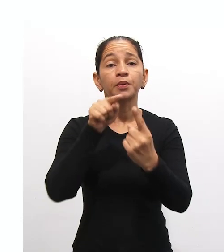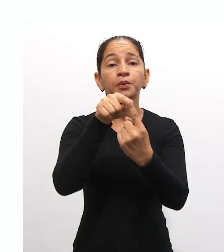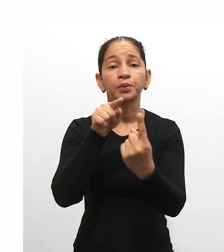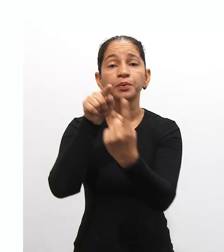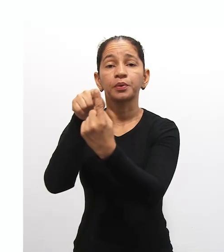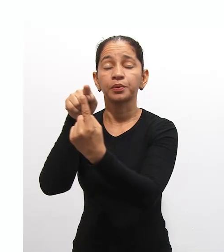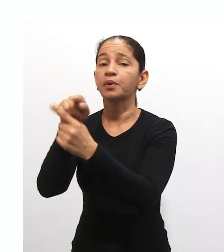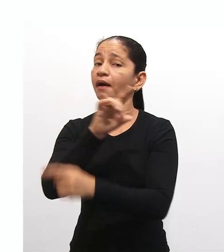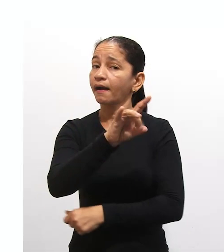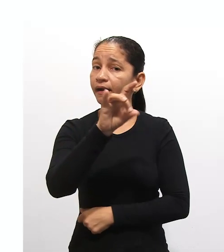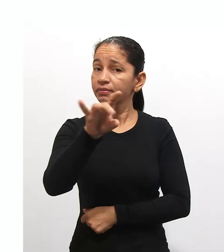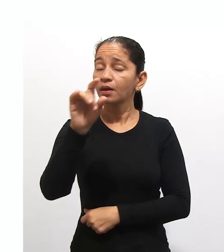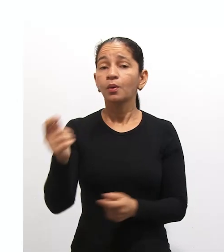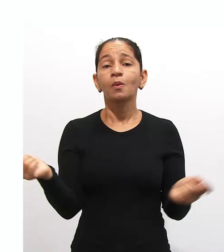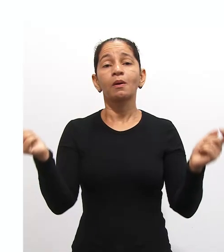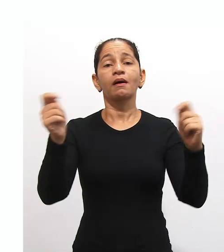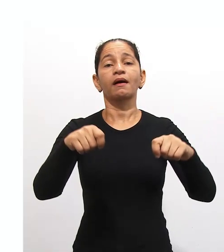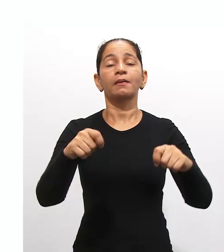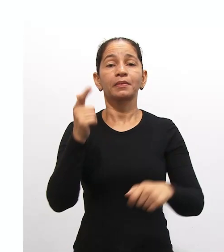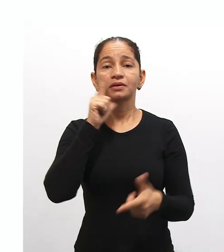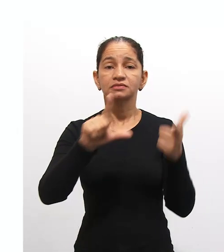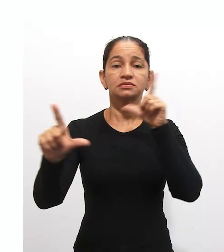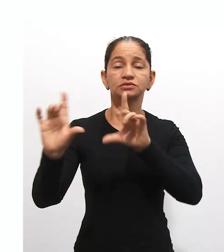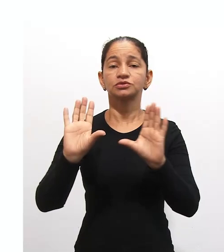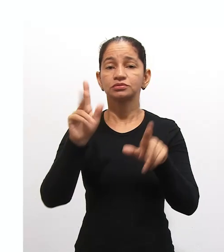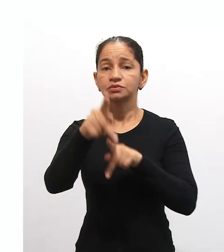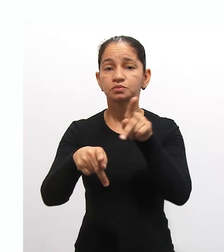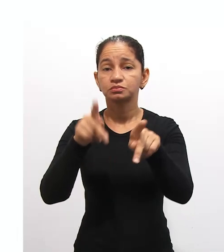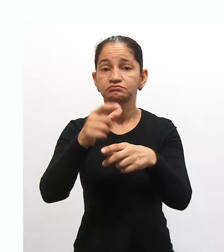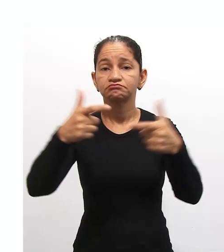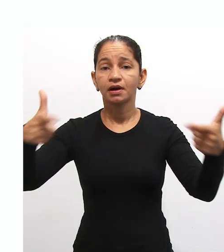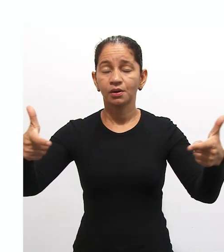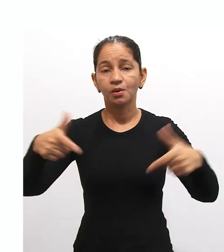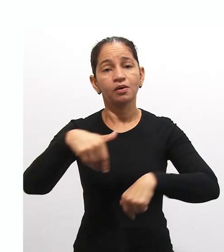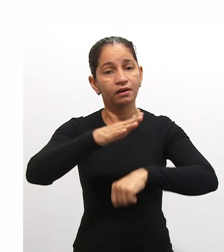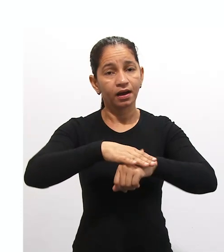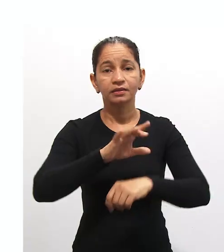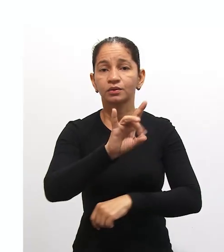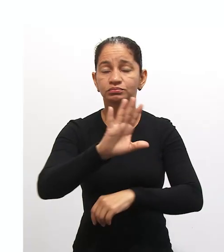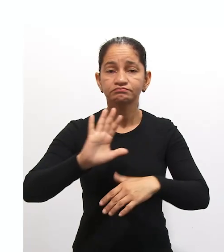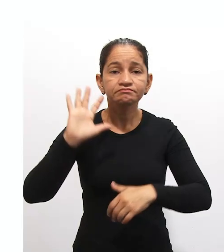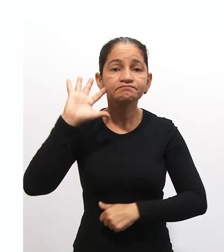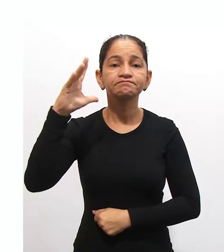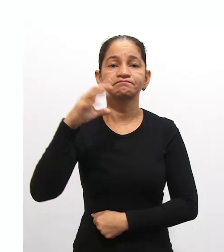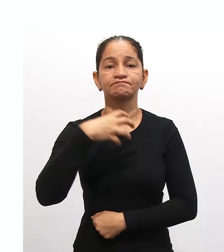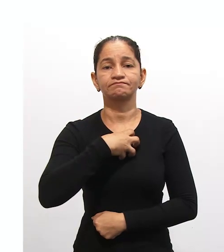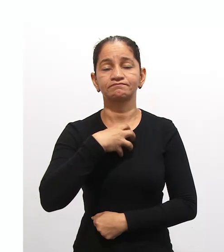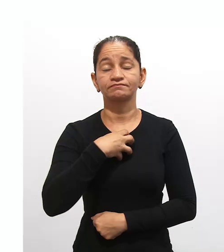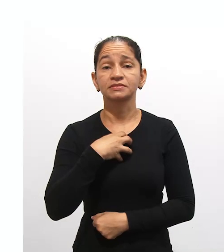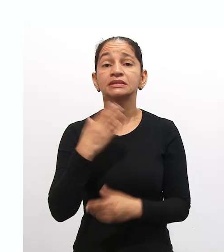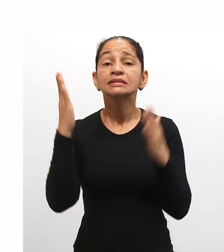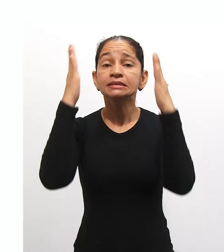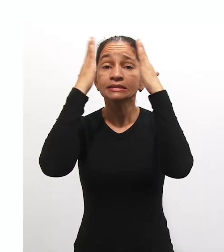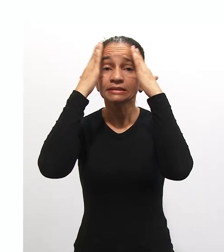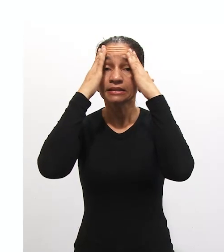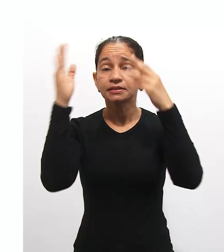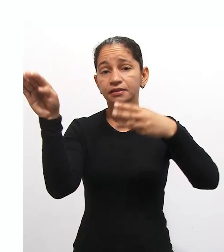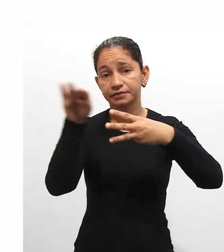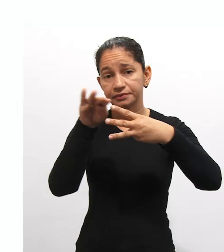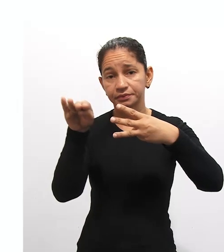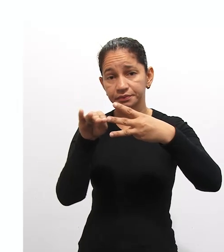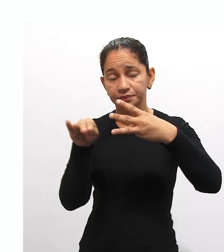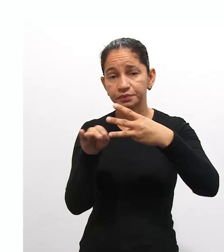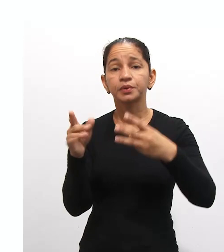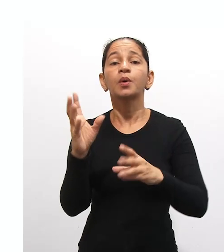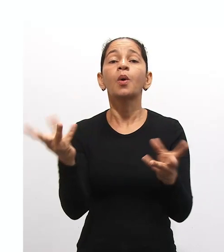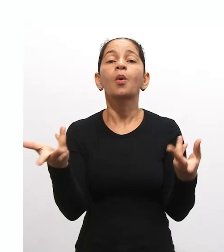comunicativa, capaz de promover o sentido coletivo nas ações. Compreender essas dimensões é essencial para garantir